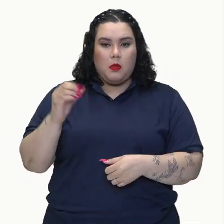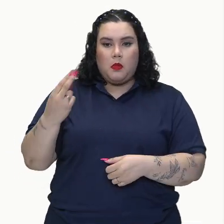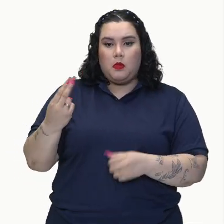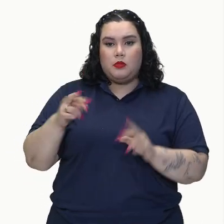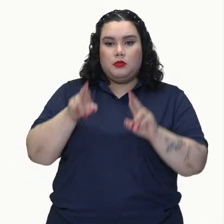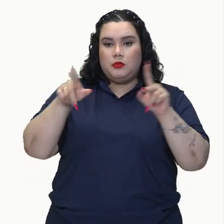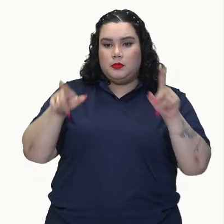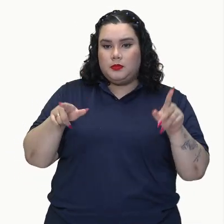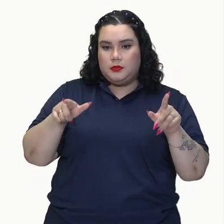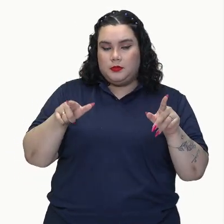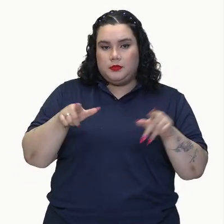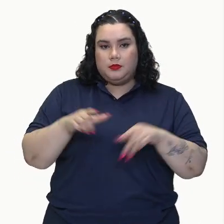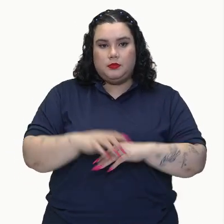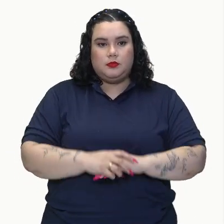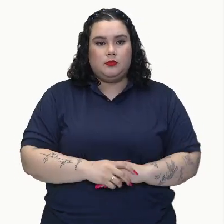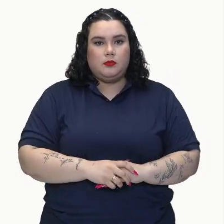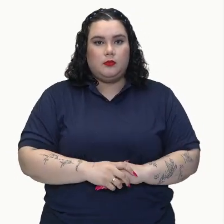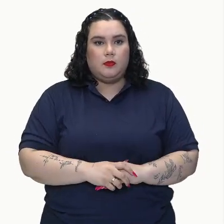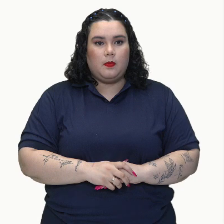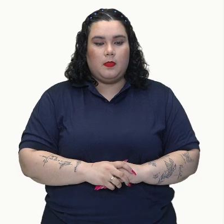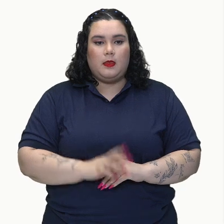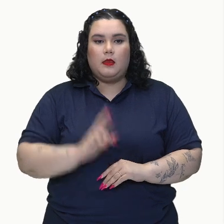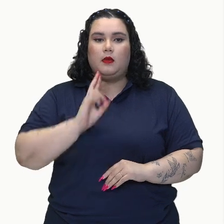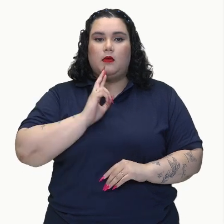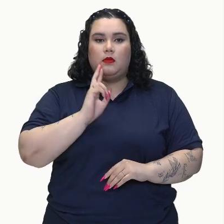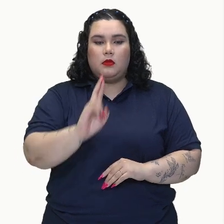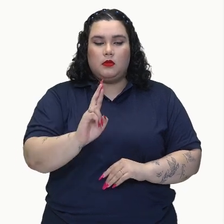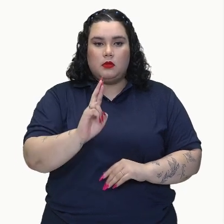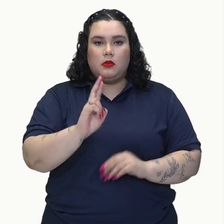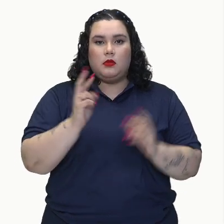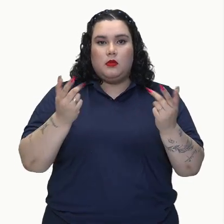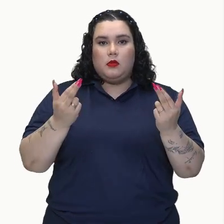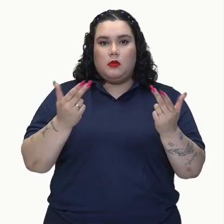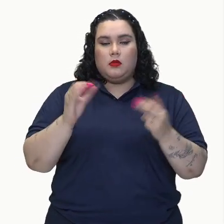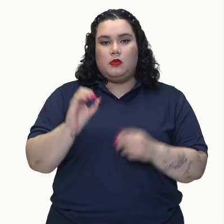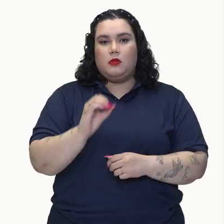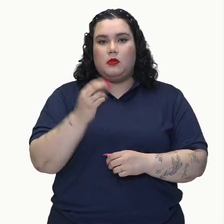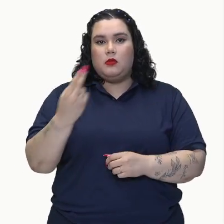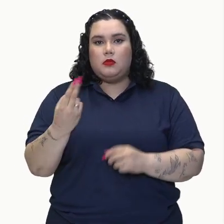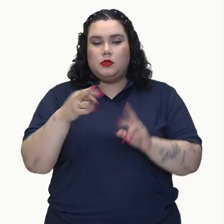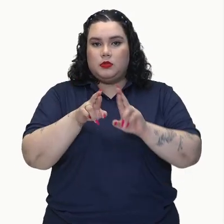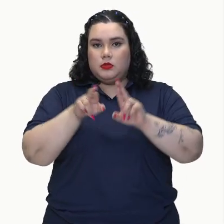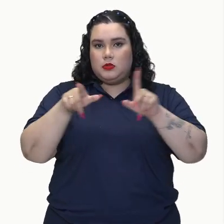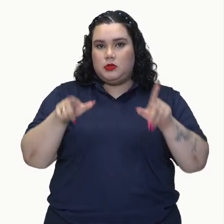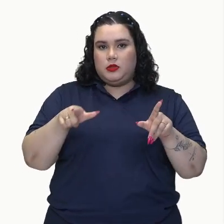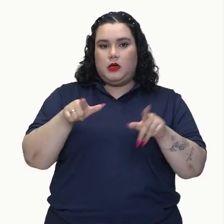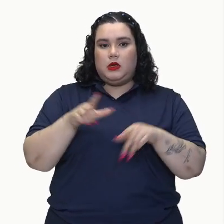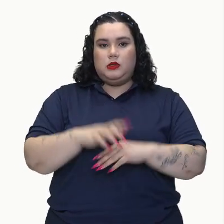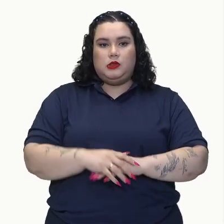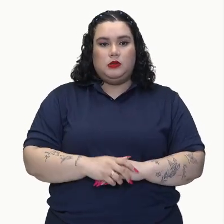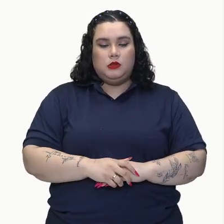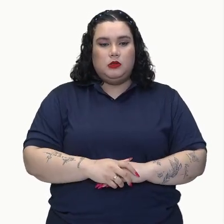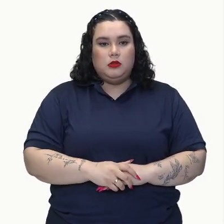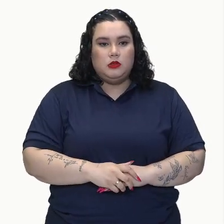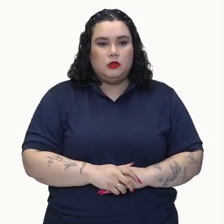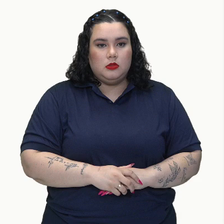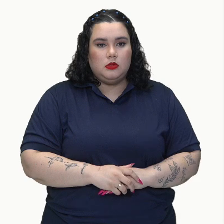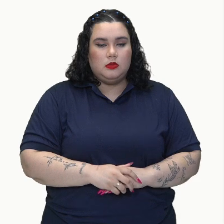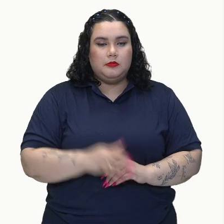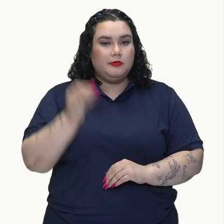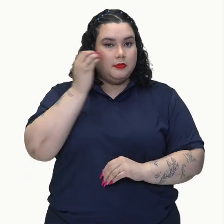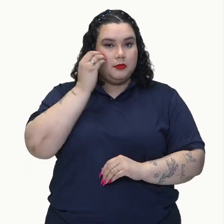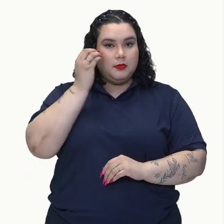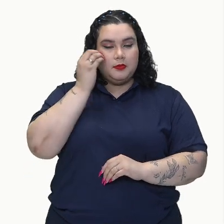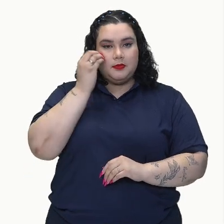diferente? O resultado vai ser igual ou diferente na nossa queridíssima letra B? Bora